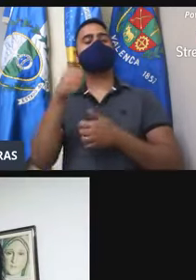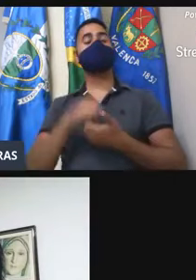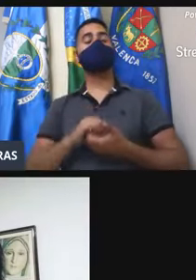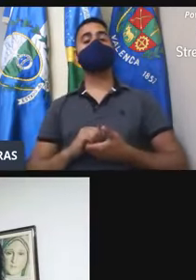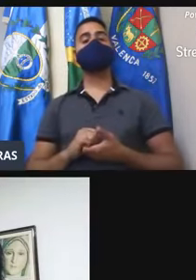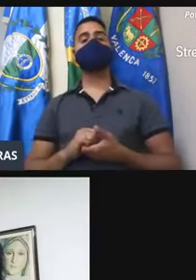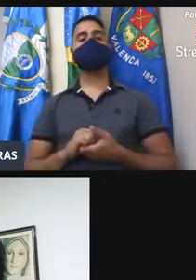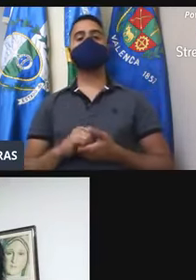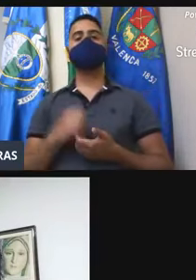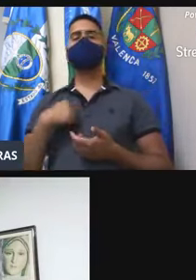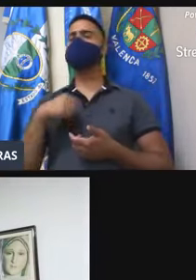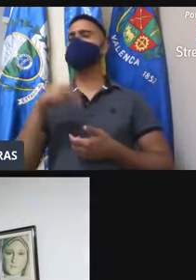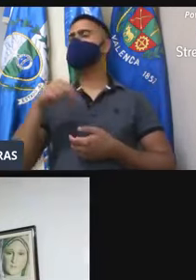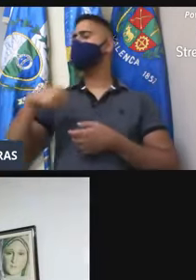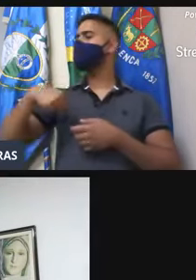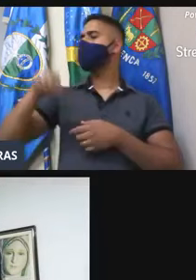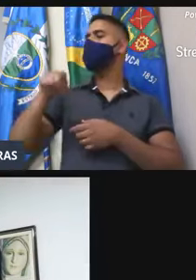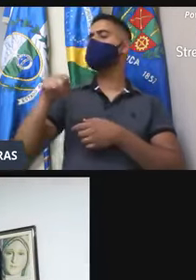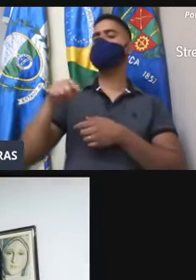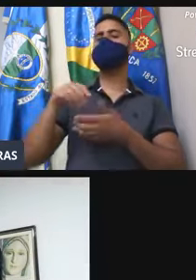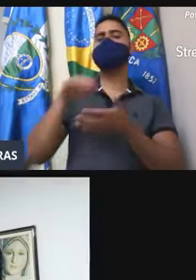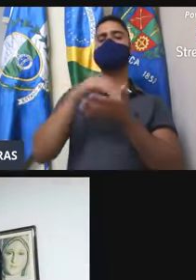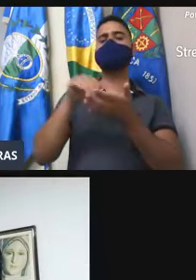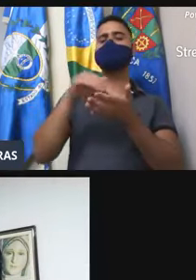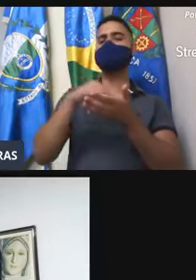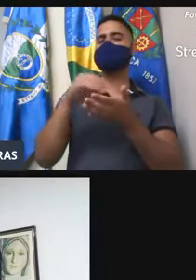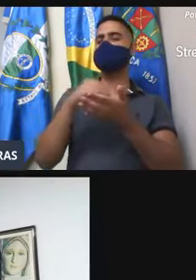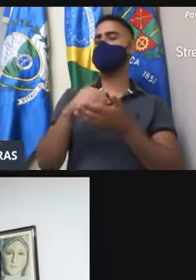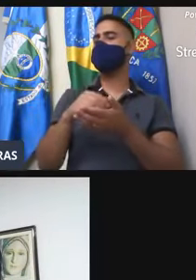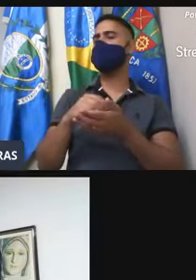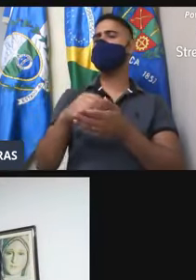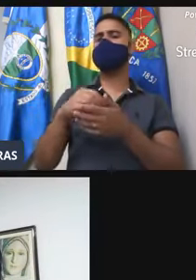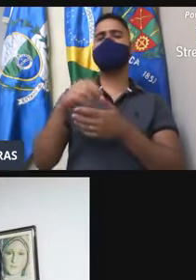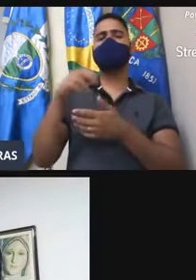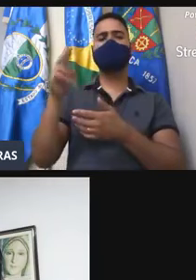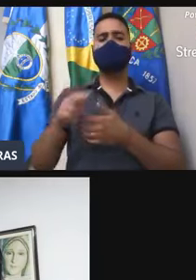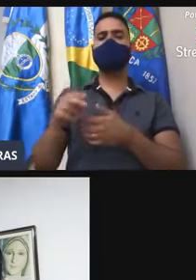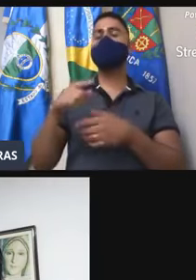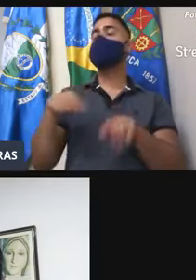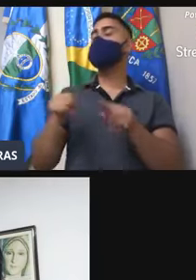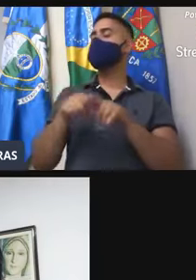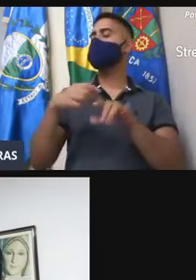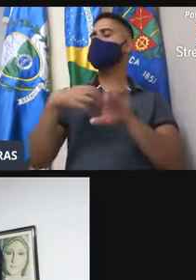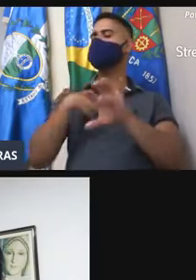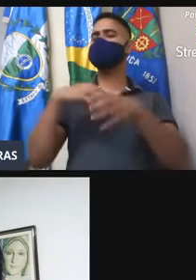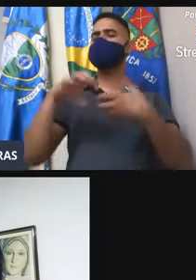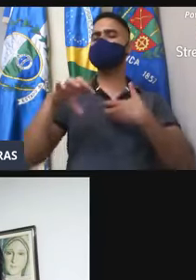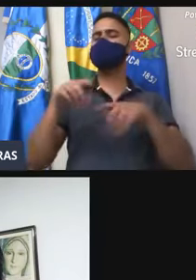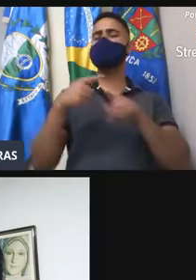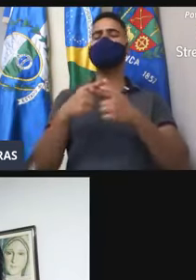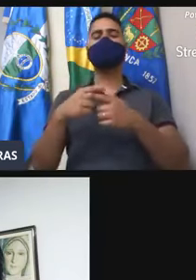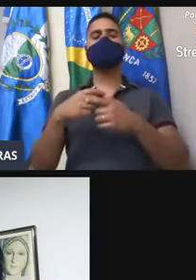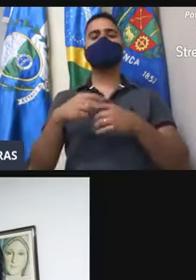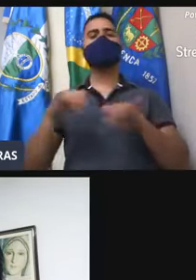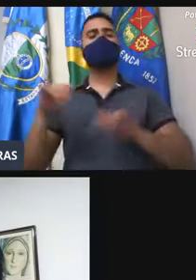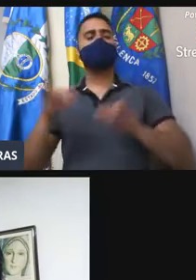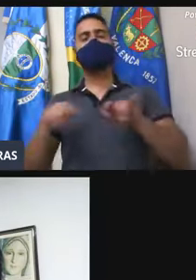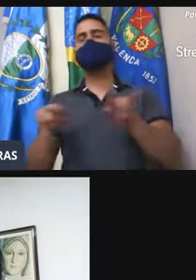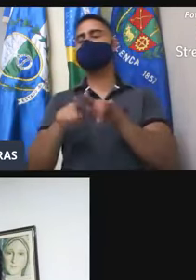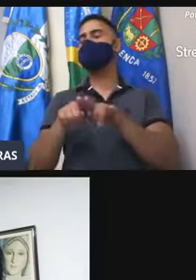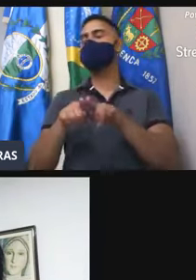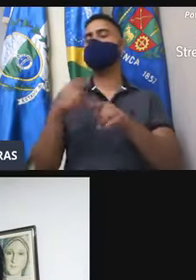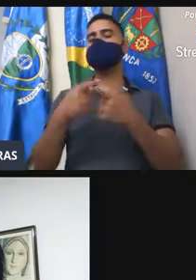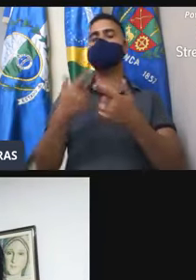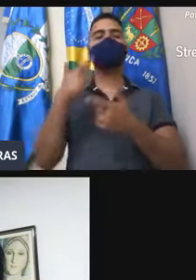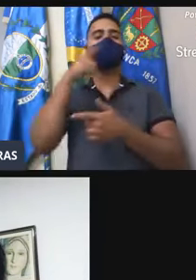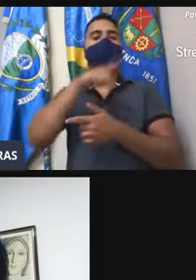tem... Nunca fui tanto à Secretaria de Assistência Social como tenho ido agora, me sensibilizo, sofro também quando a gente não consegue alguma coisa, mas eu não